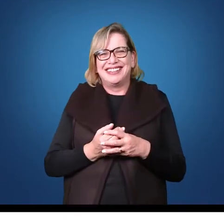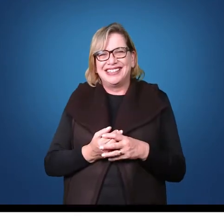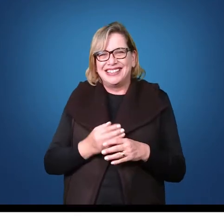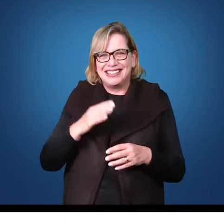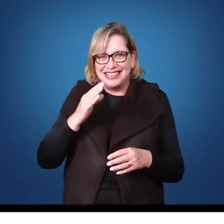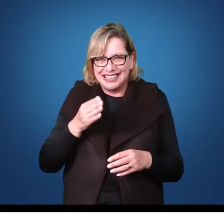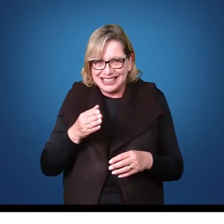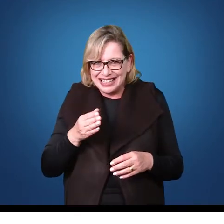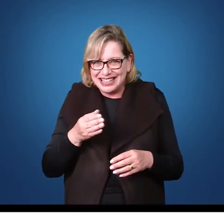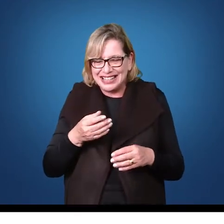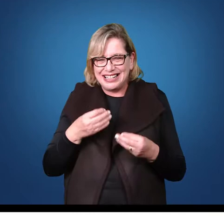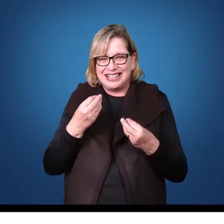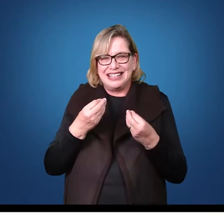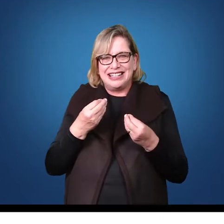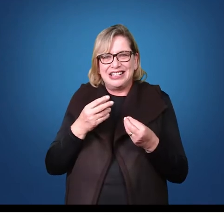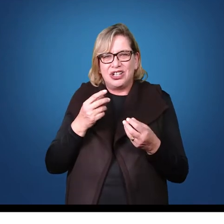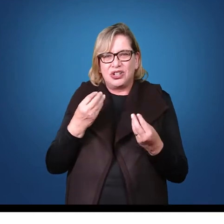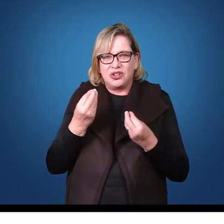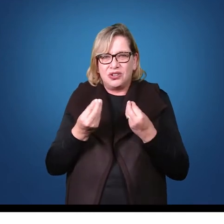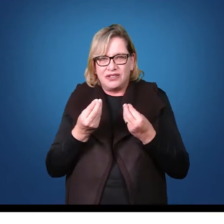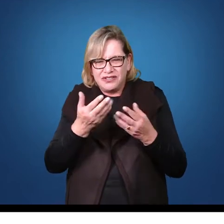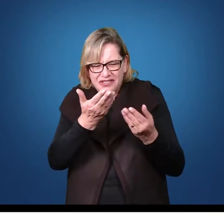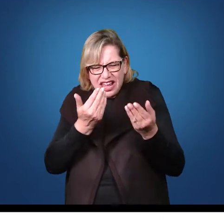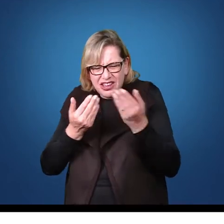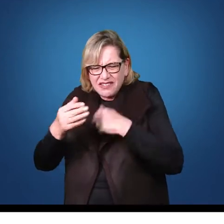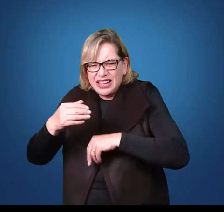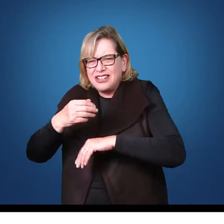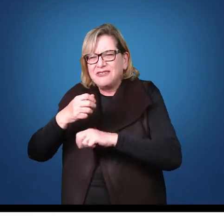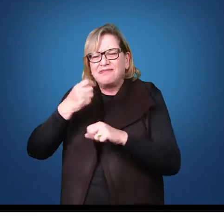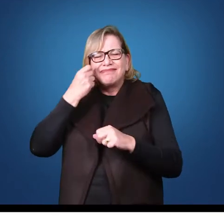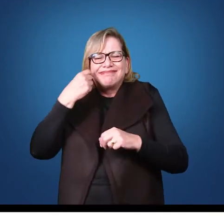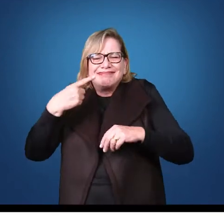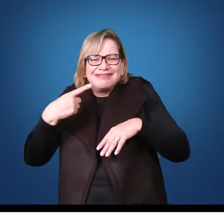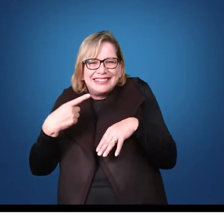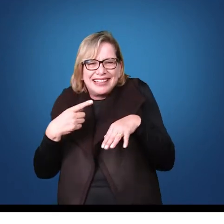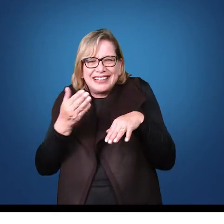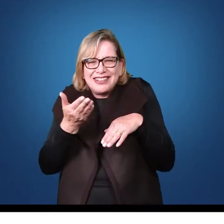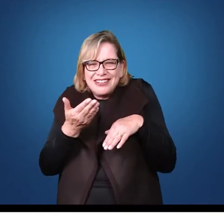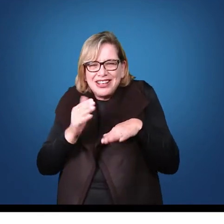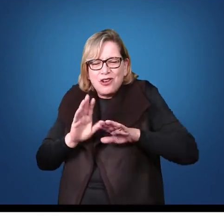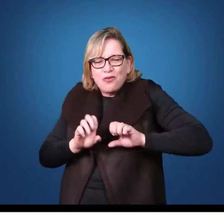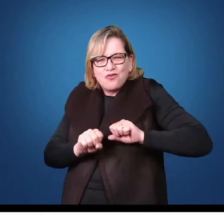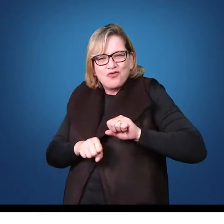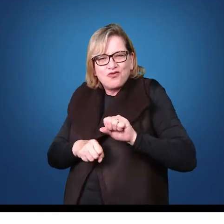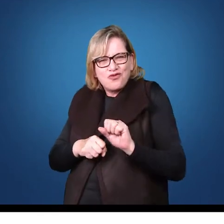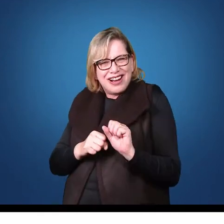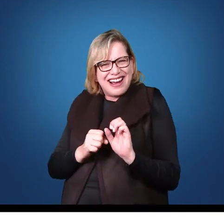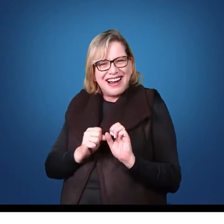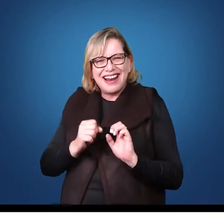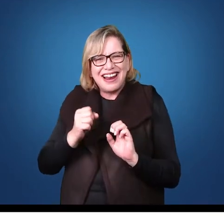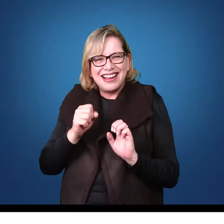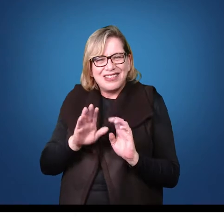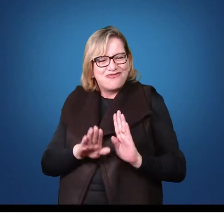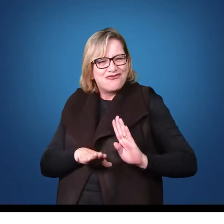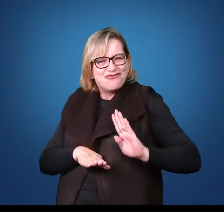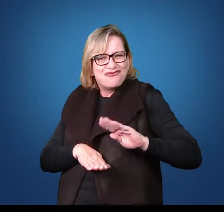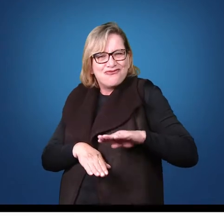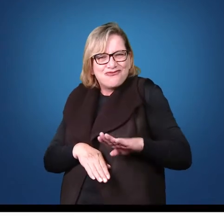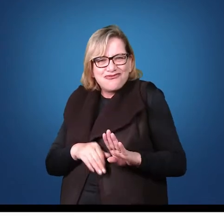Vai já terminar. Venham, venham, gatinhos. Venham. Rapidinho, gatinhos.